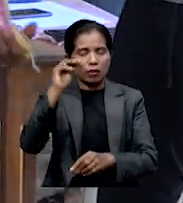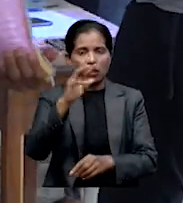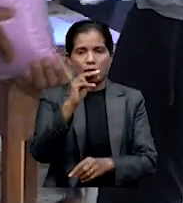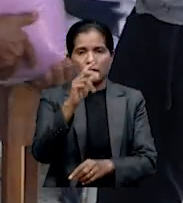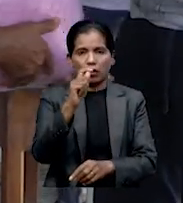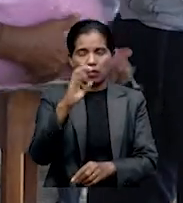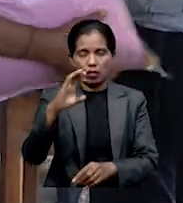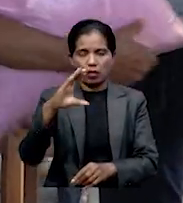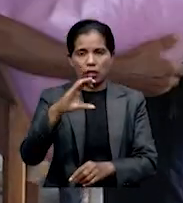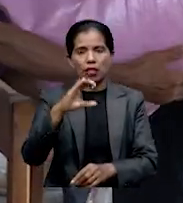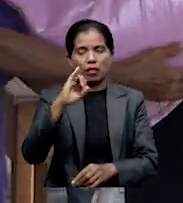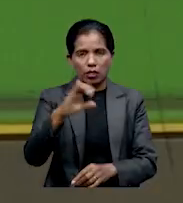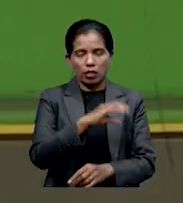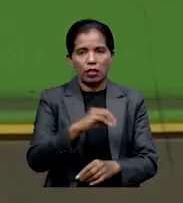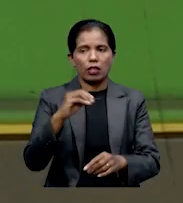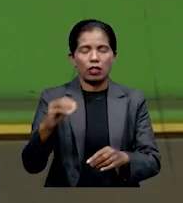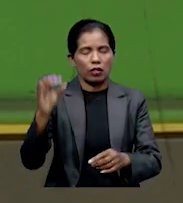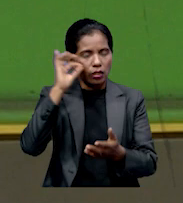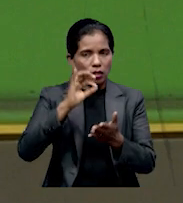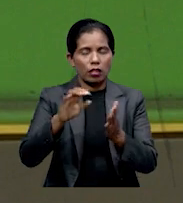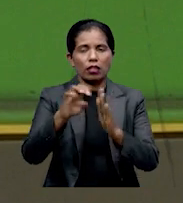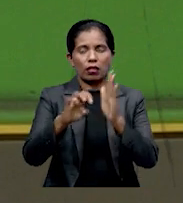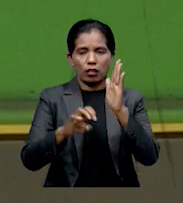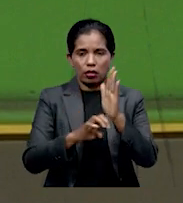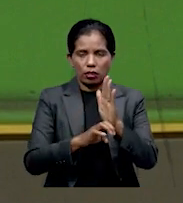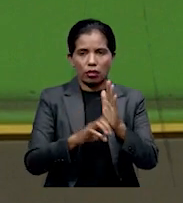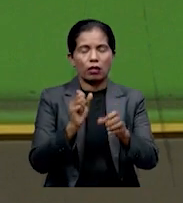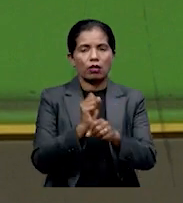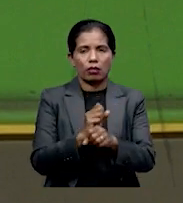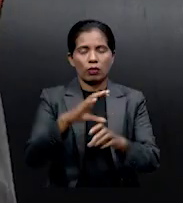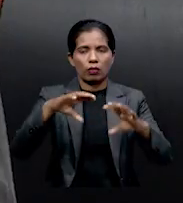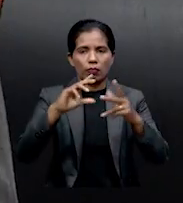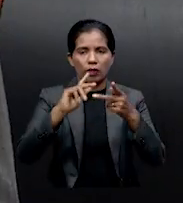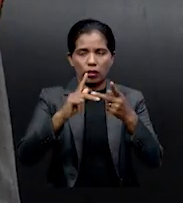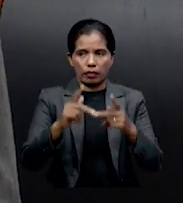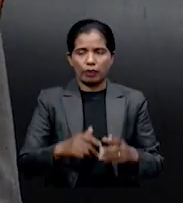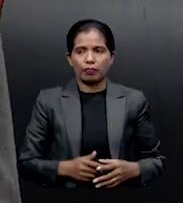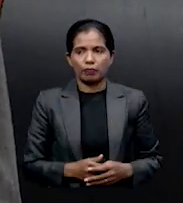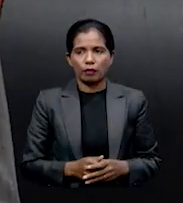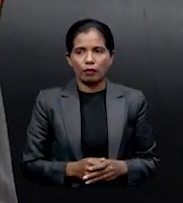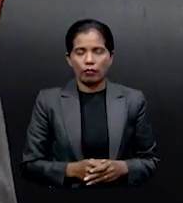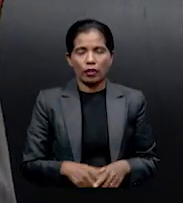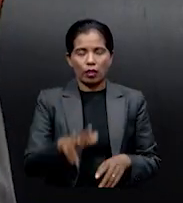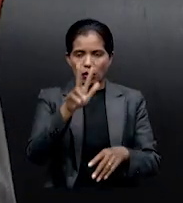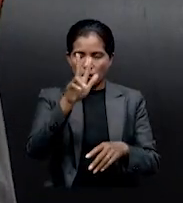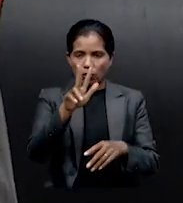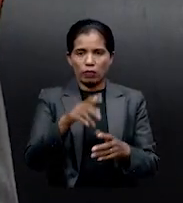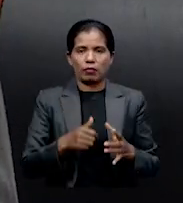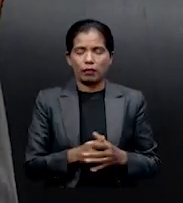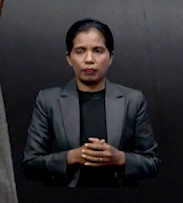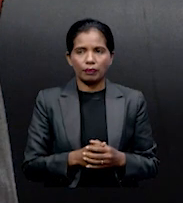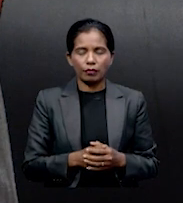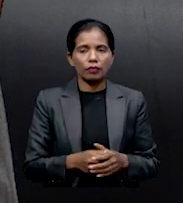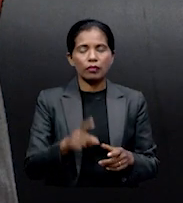Turismo, Comércio no Indústria, no Secretário de Estado Cooperativa. Elemento selo, nebe tolo, elemento sabe, né,